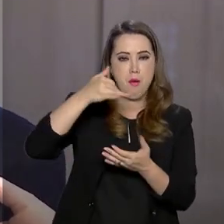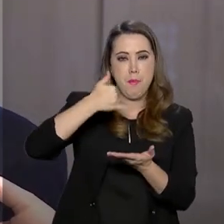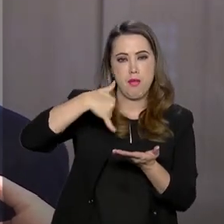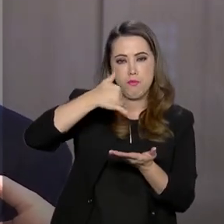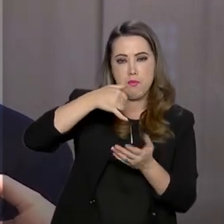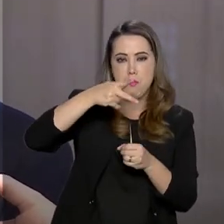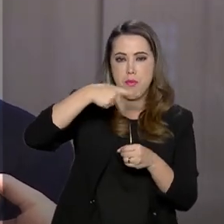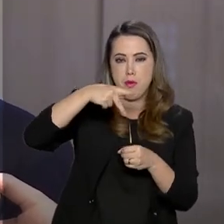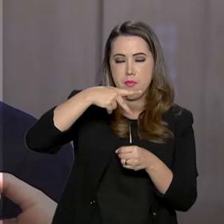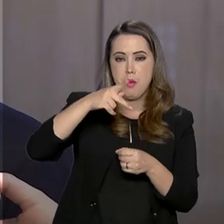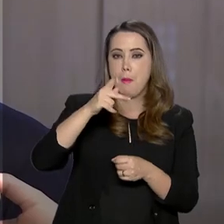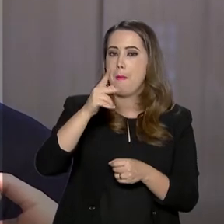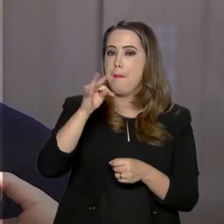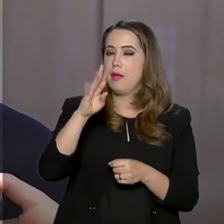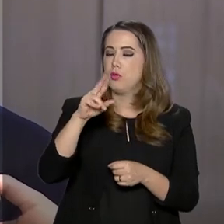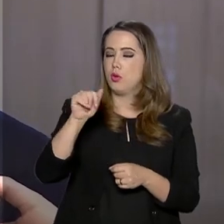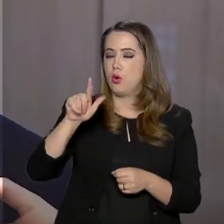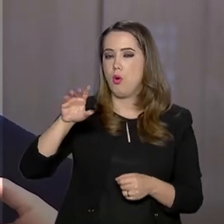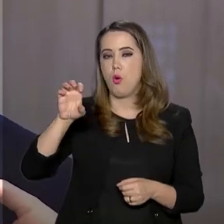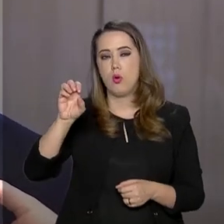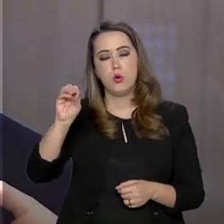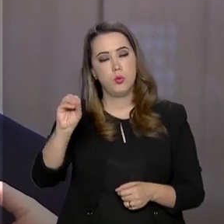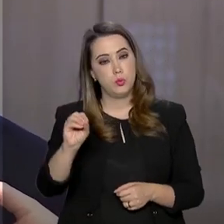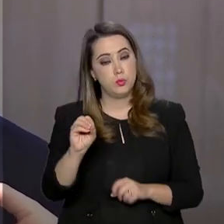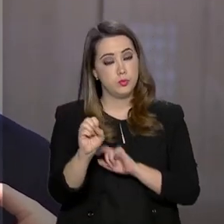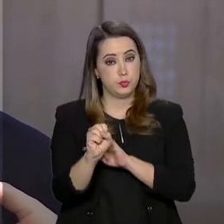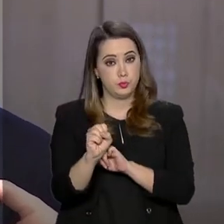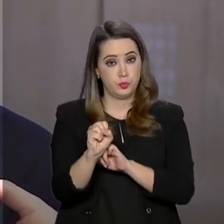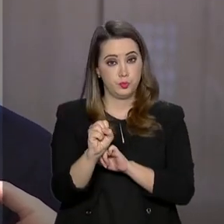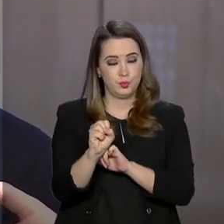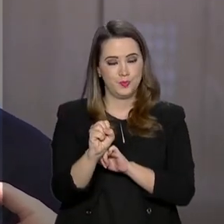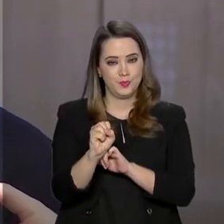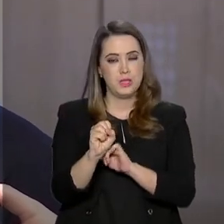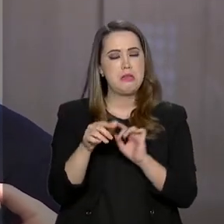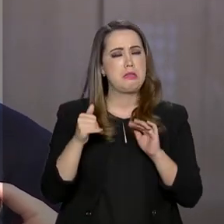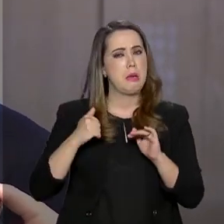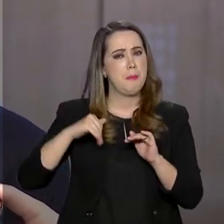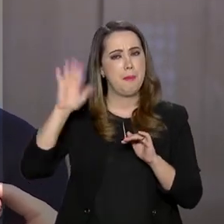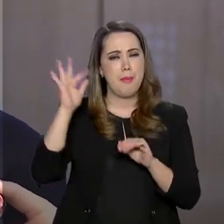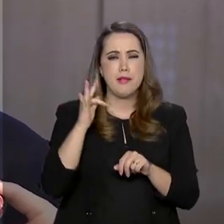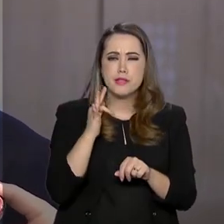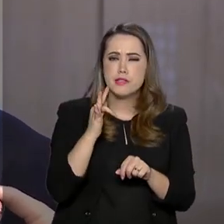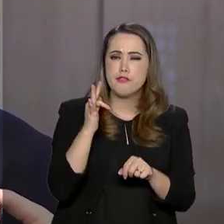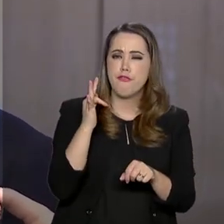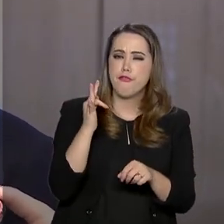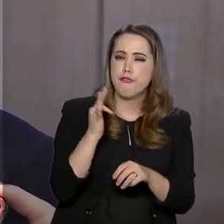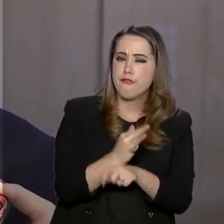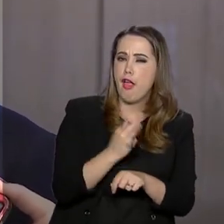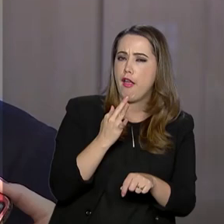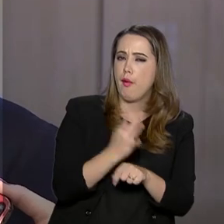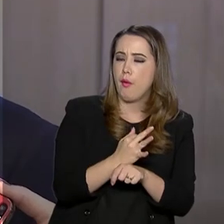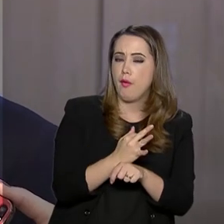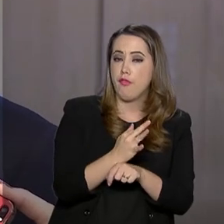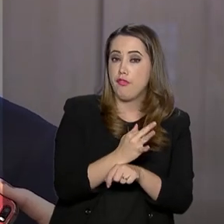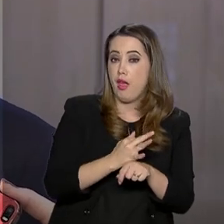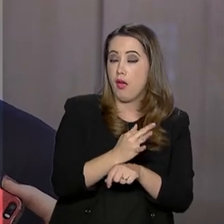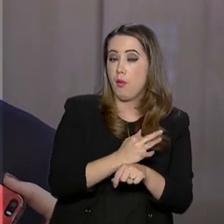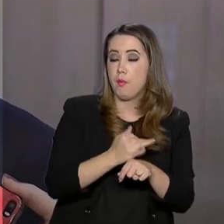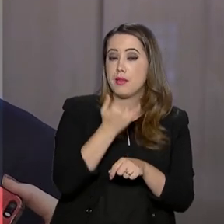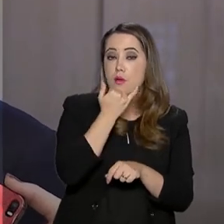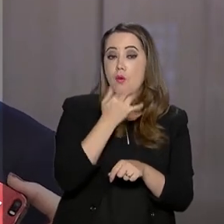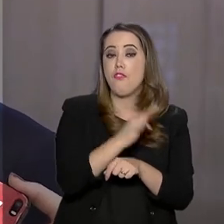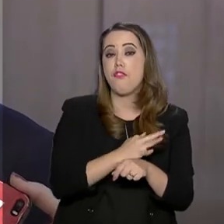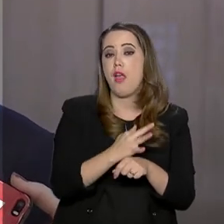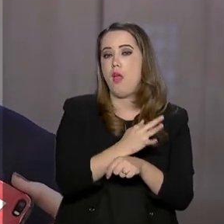no exterior el teve uma renda maior de exportação de mel e fel que o preço vai aumentando exportou mais